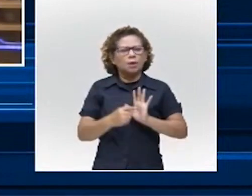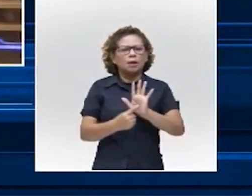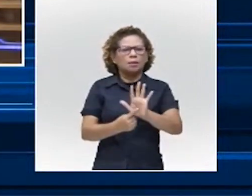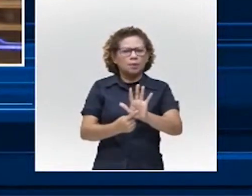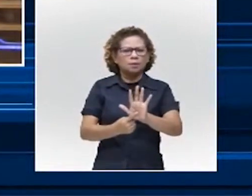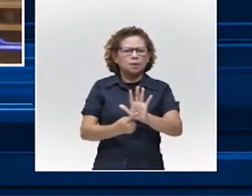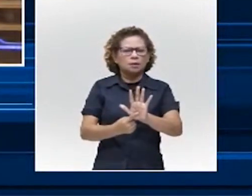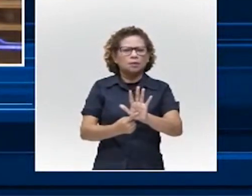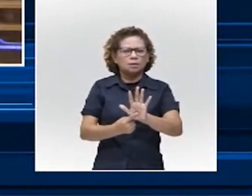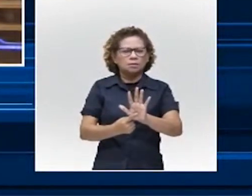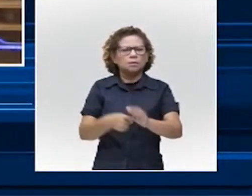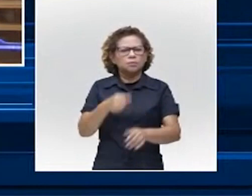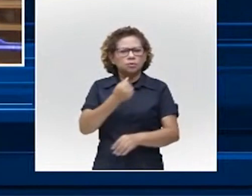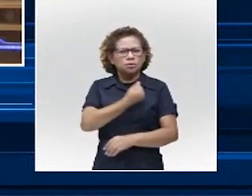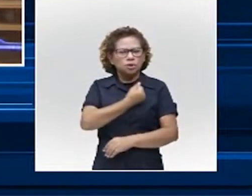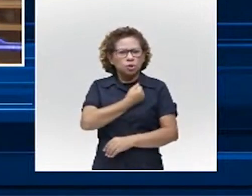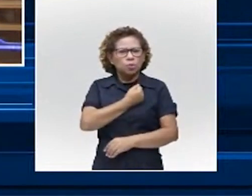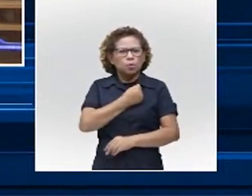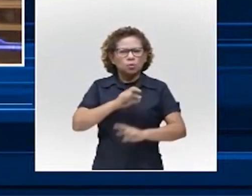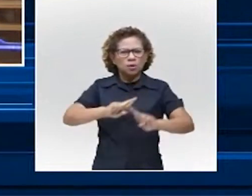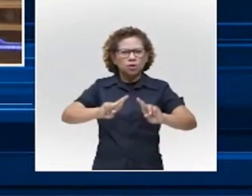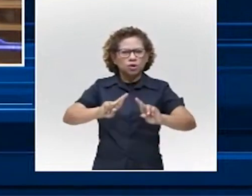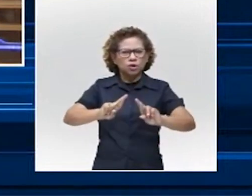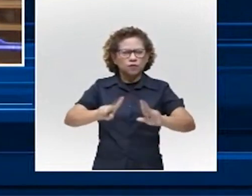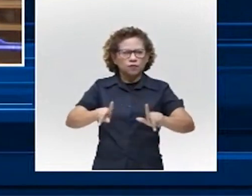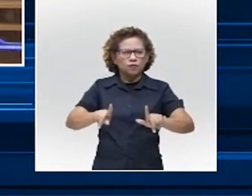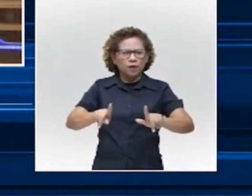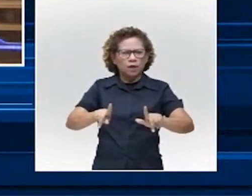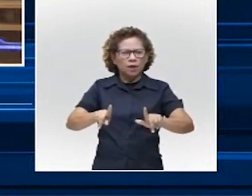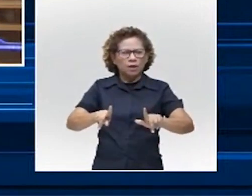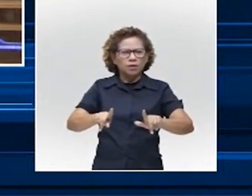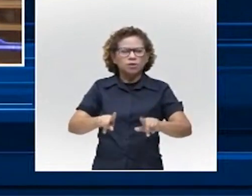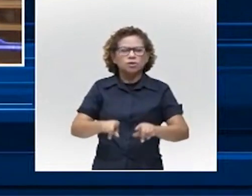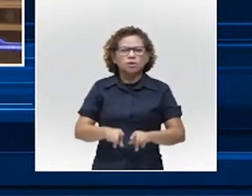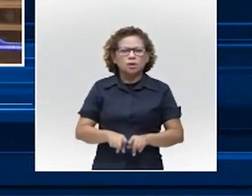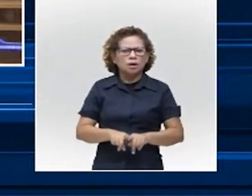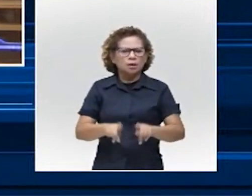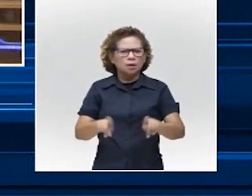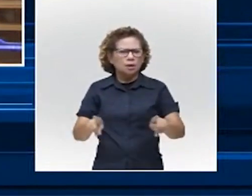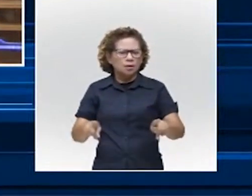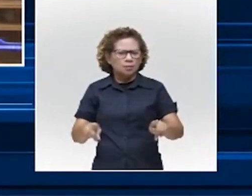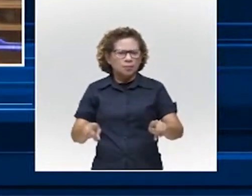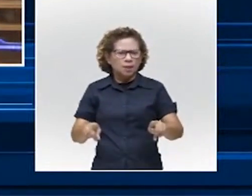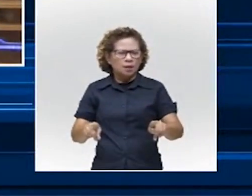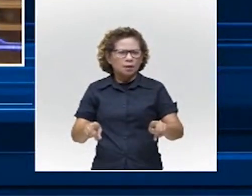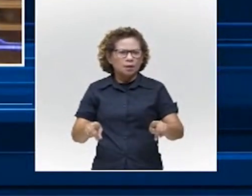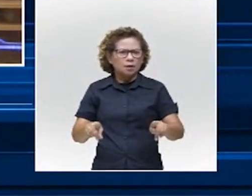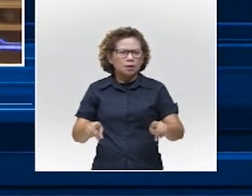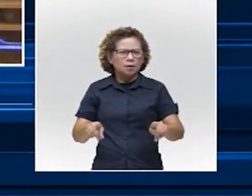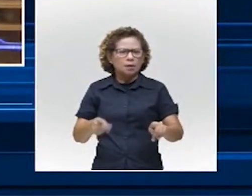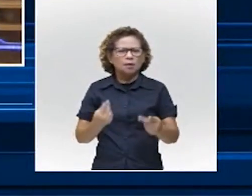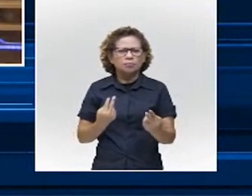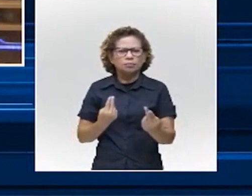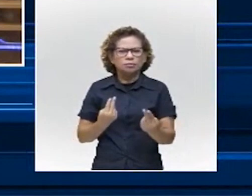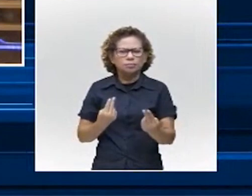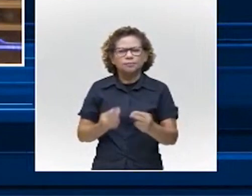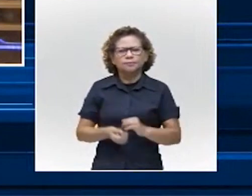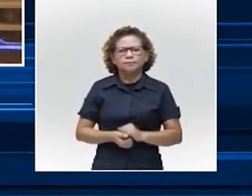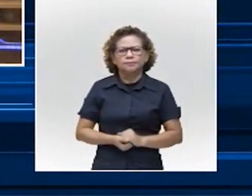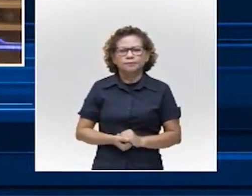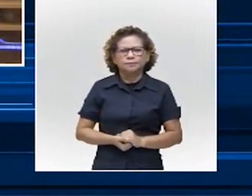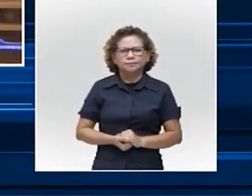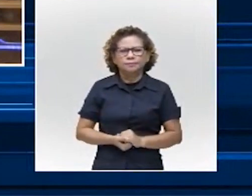diferente, porém, a gente quer dizer que elas expressam a mesma quantidade. Então, a gente vai observar um breve vídeo falando sobre essas